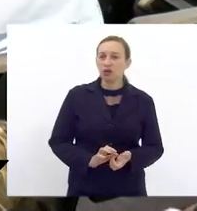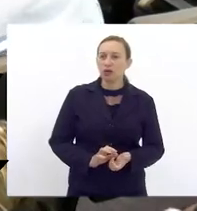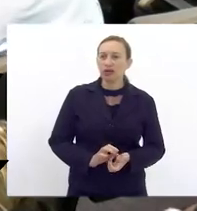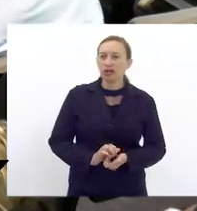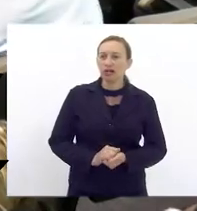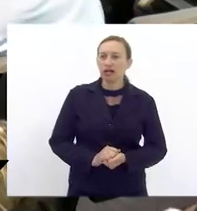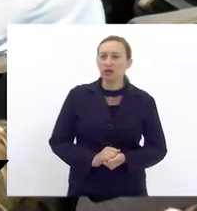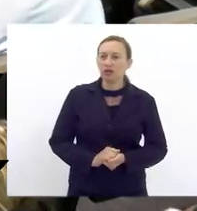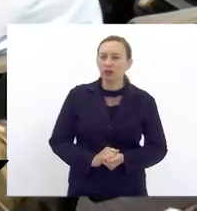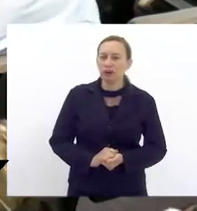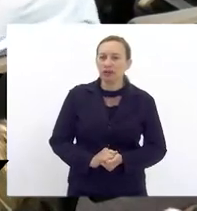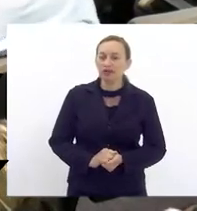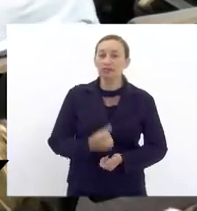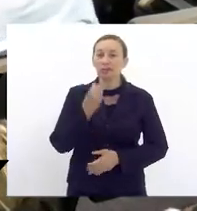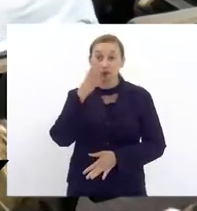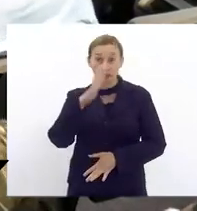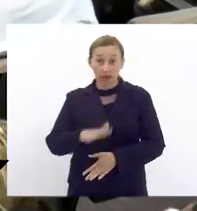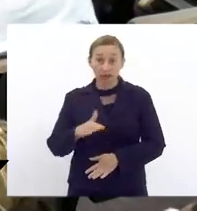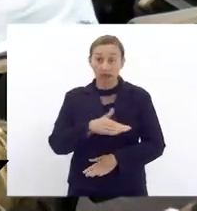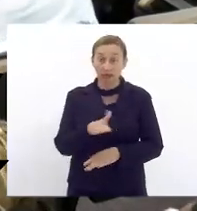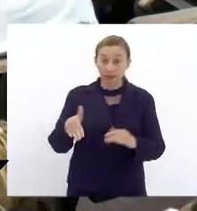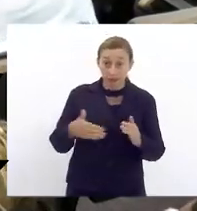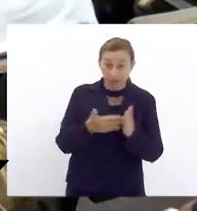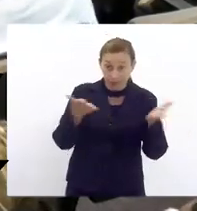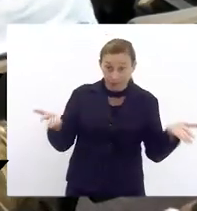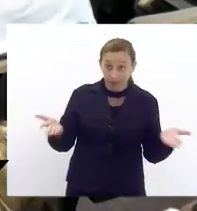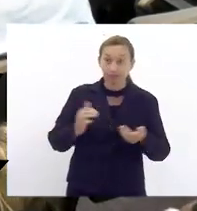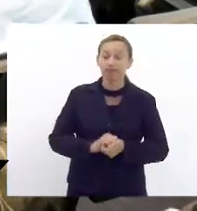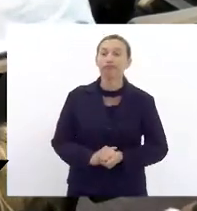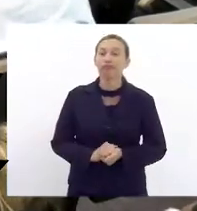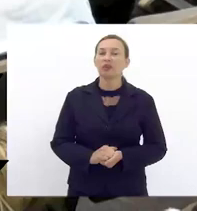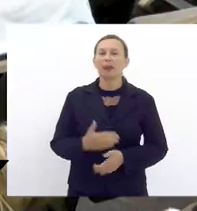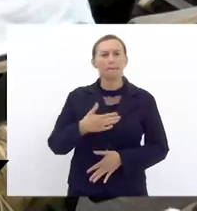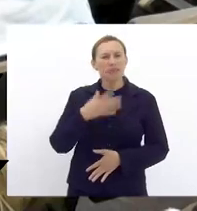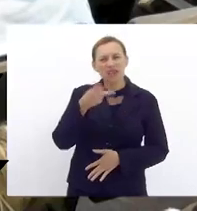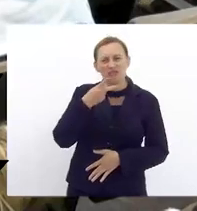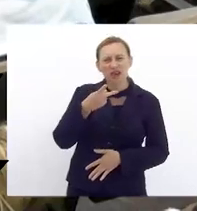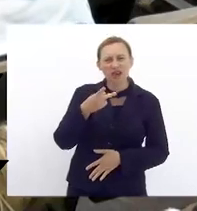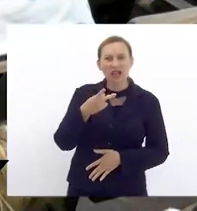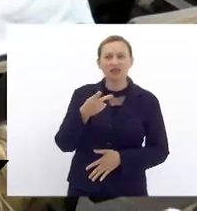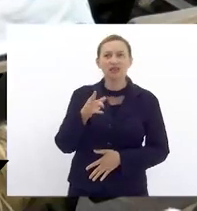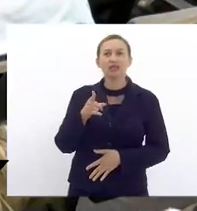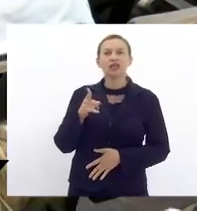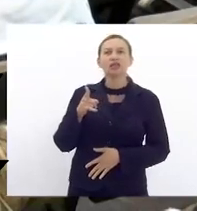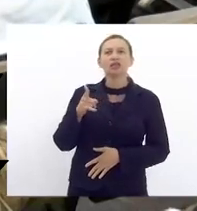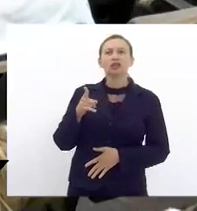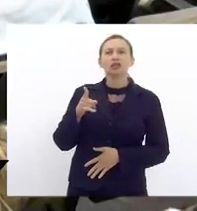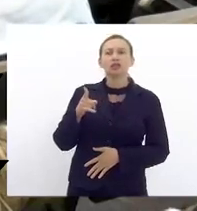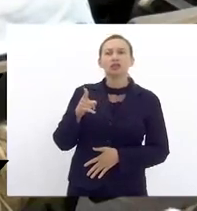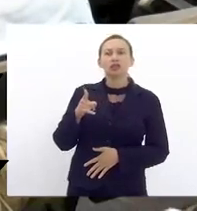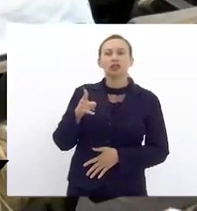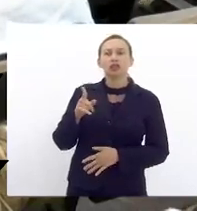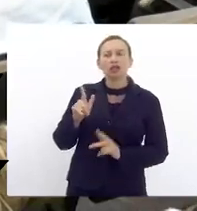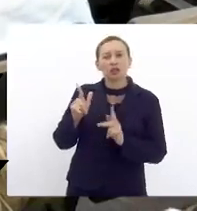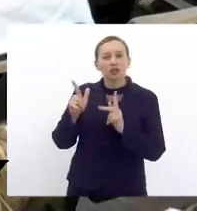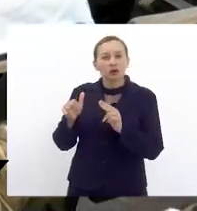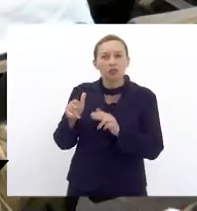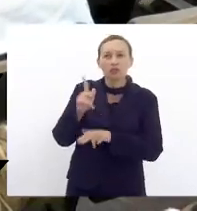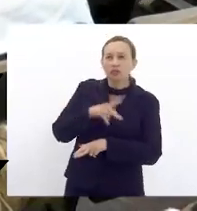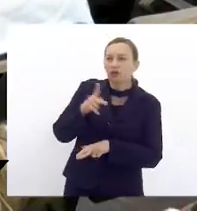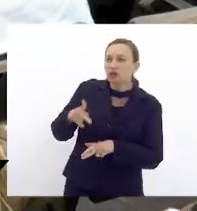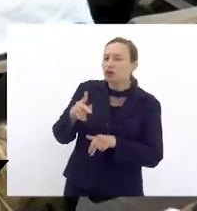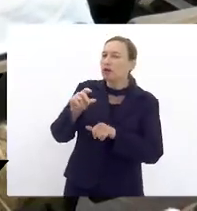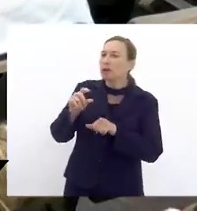Boa tarde a todos e a todas é a minha fala é bem com essa professora só de uma forma